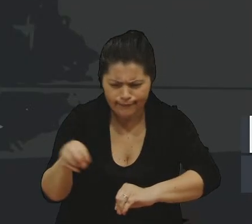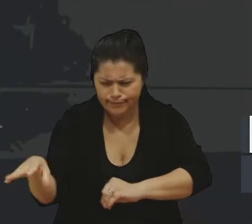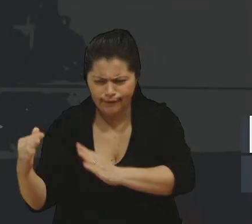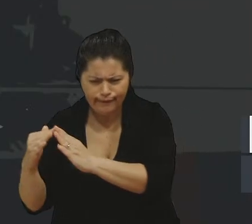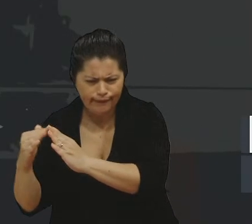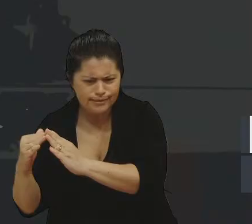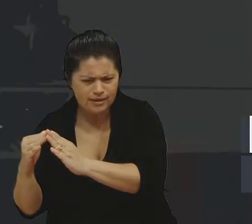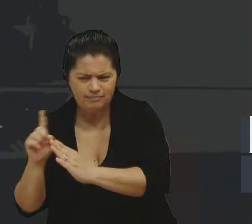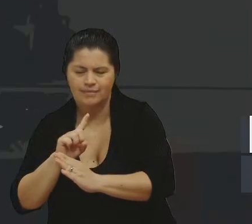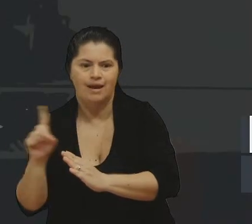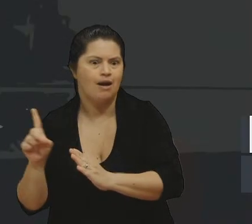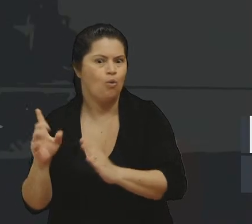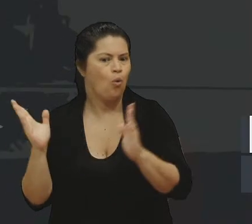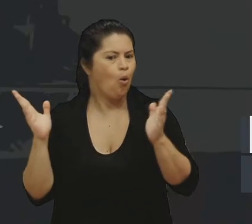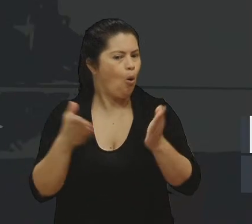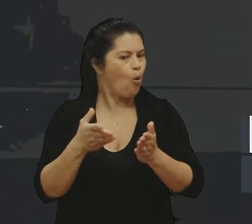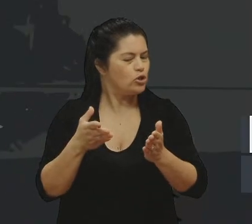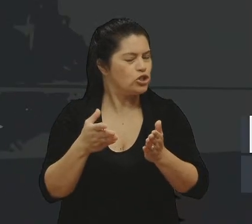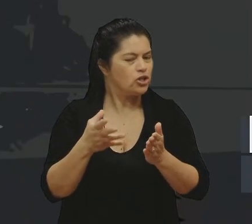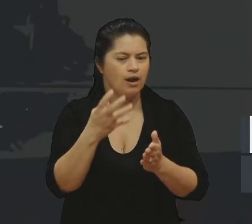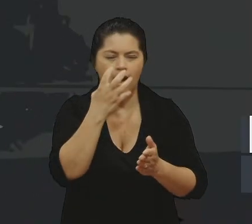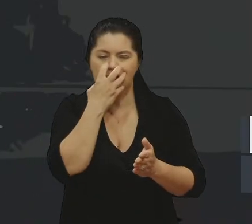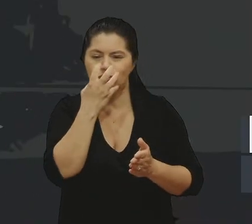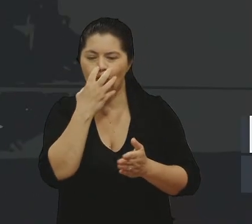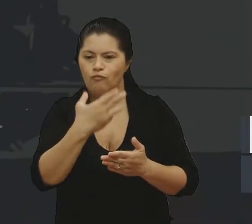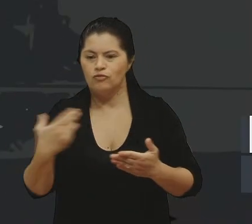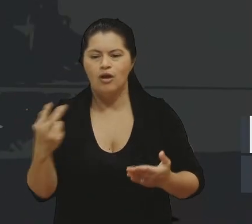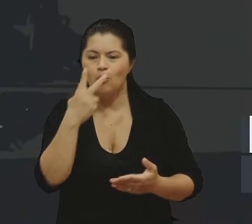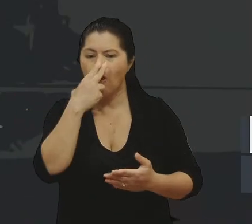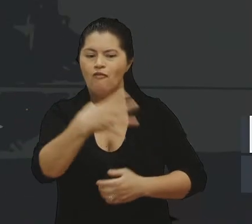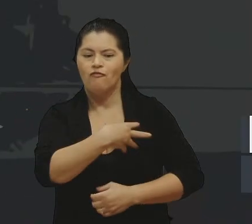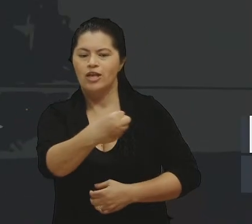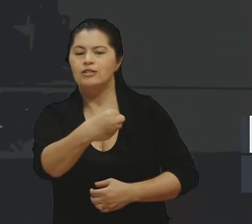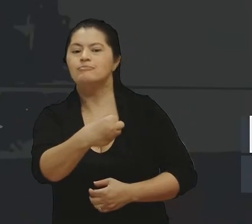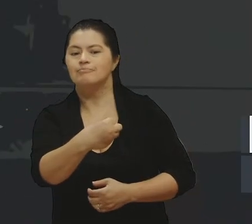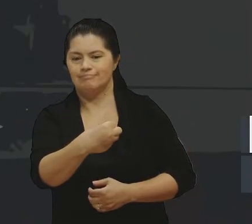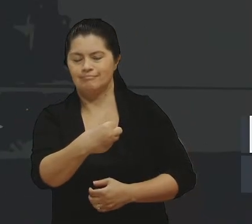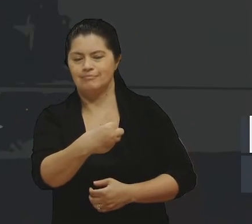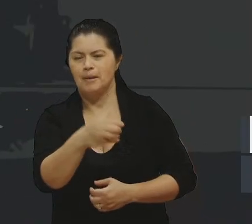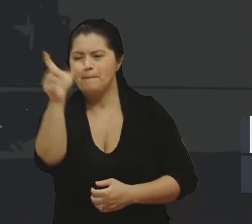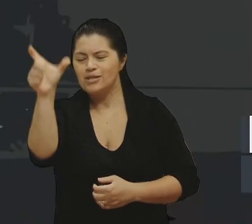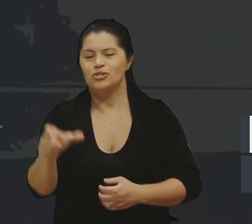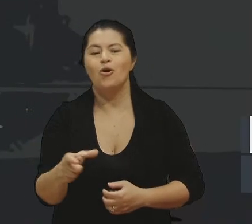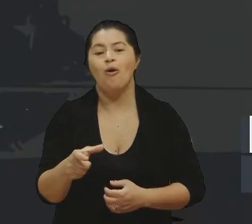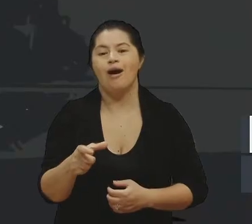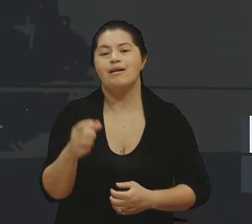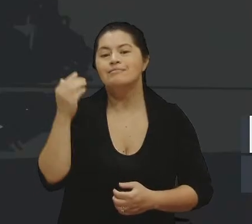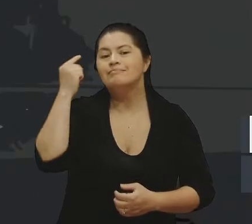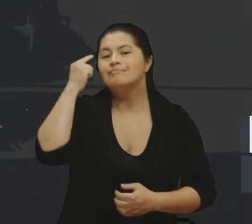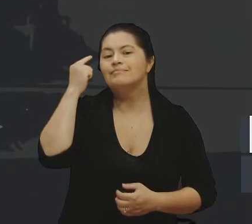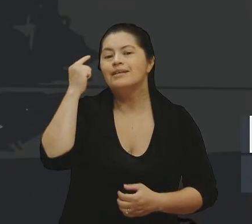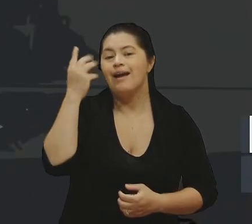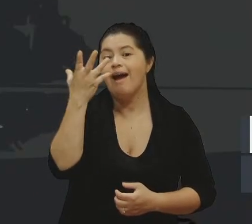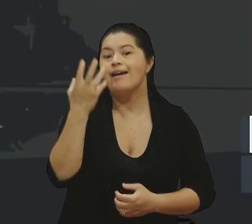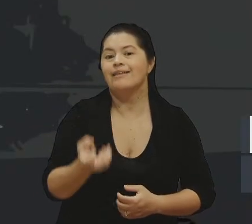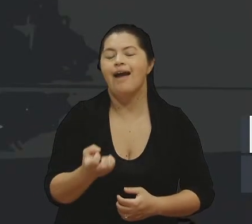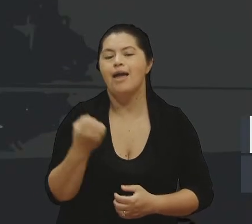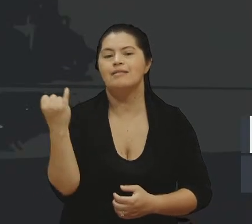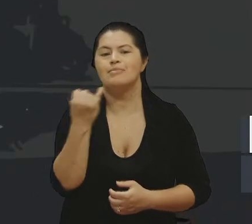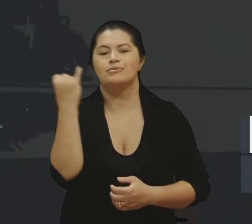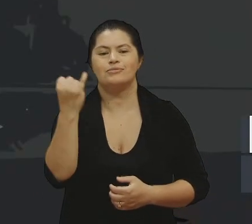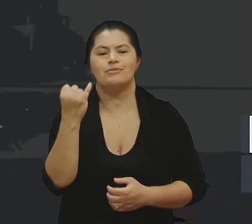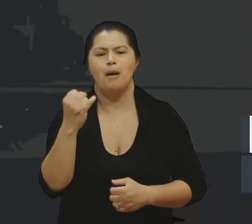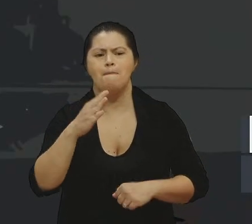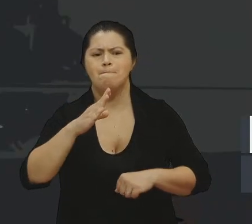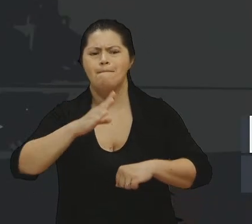Não, gente. Hoje os pets são tratados como os filhos. Então, a pessoa que leva lá, ela está interessada em várias outras coisas do que o corte em